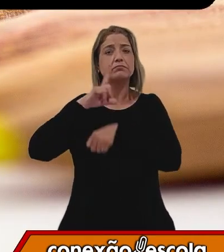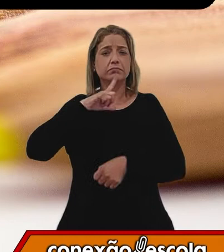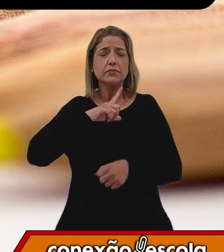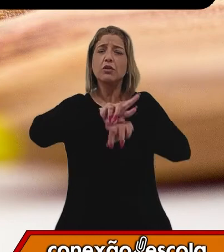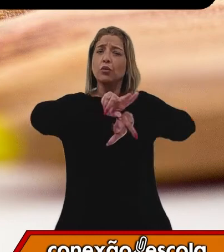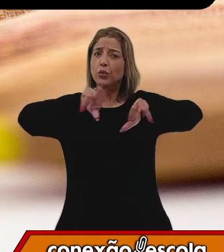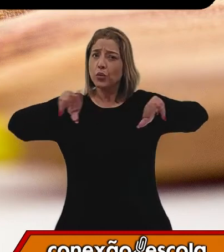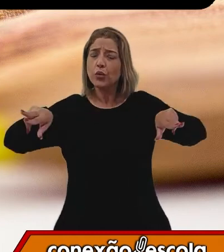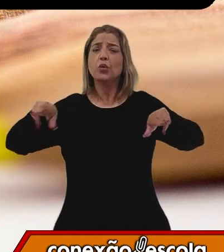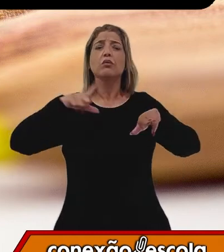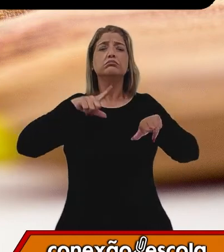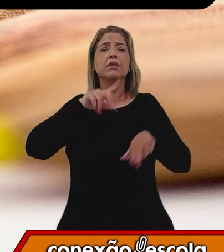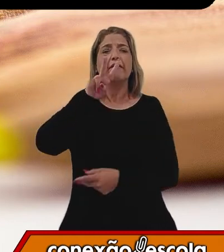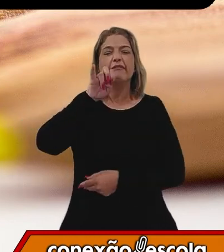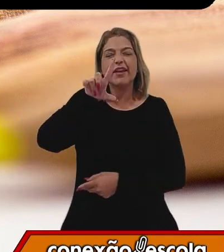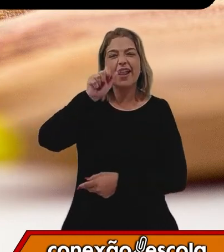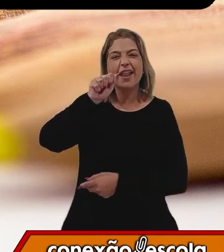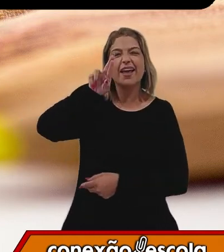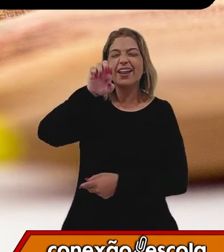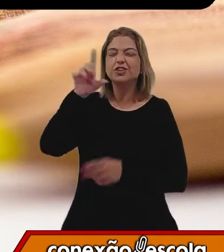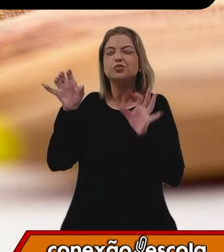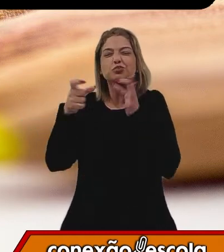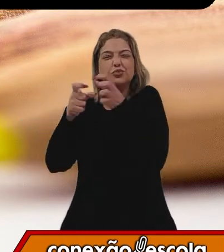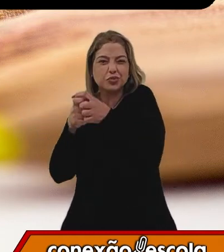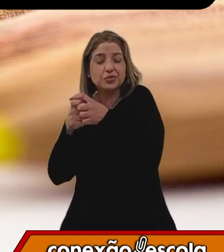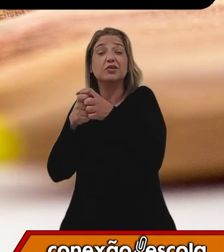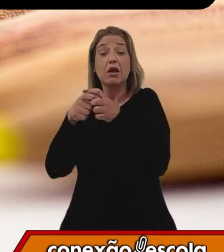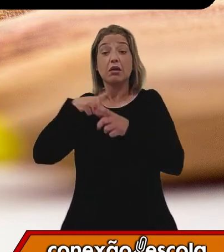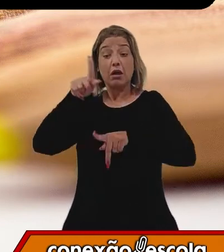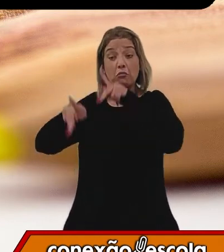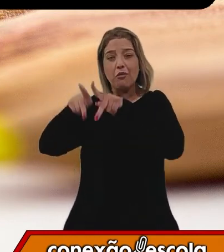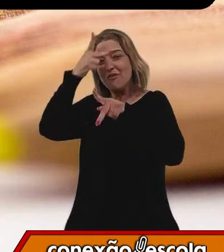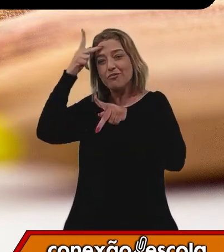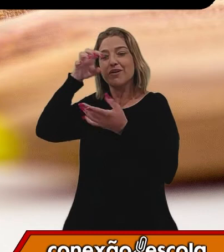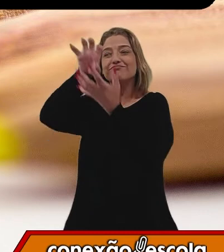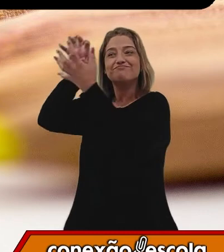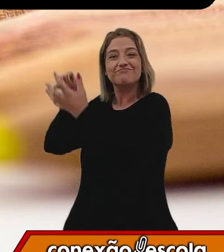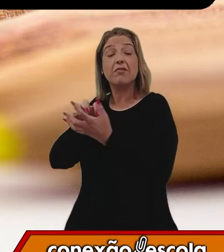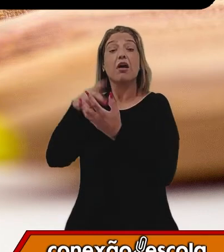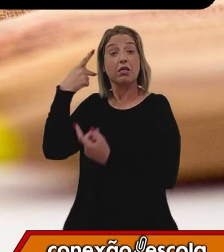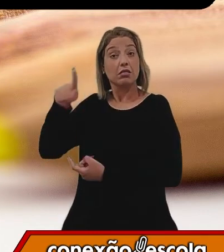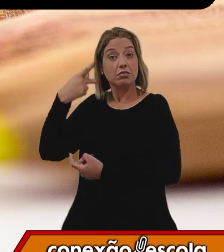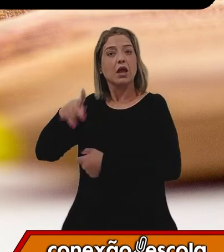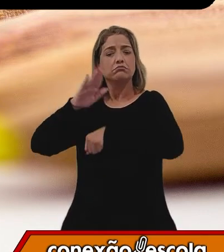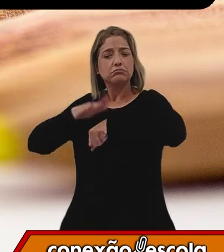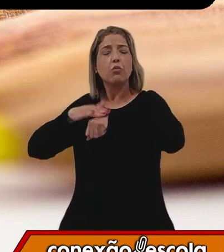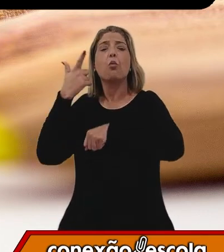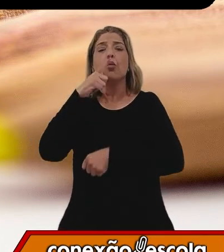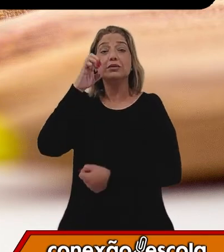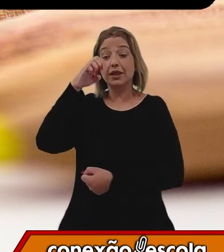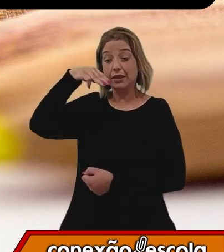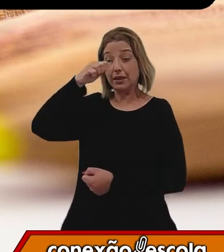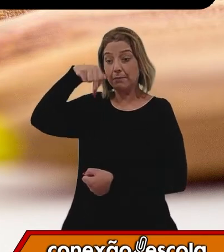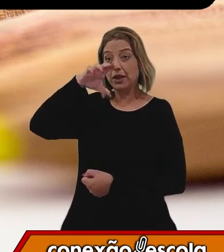alguns vilarejos e alguns povoados, e estes podem conseguir a sua emancipação. O que é emancipação?